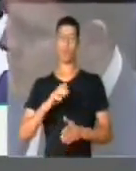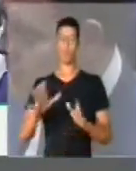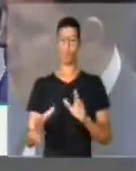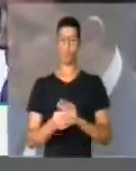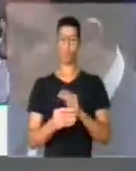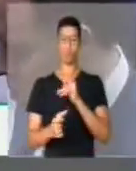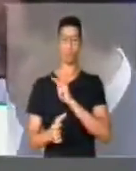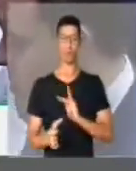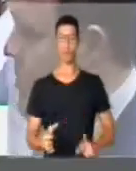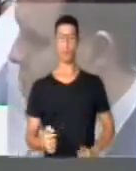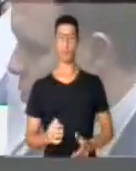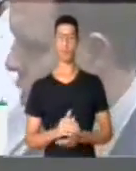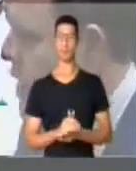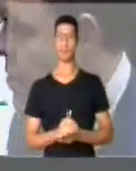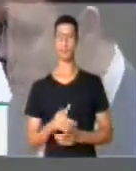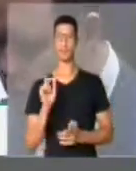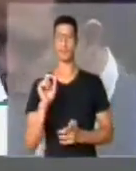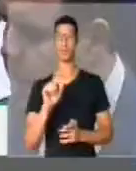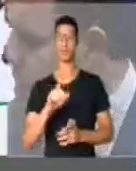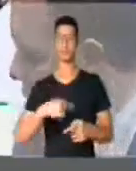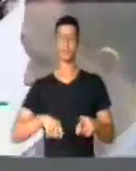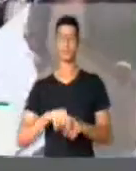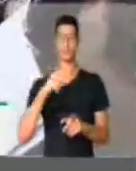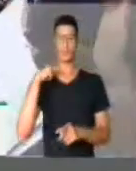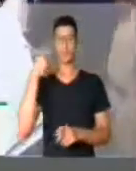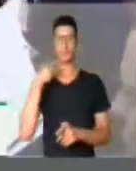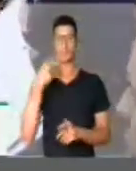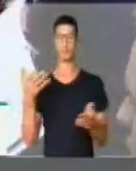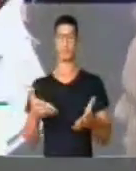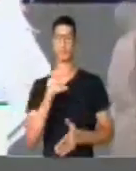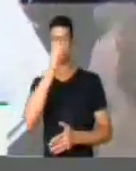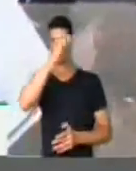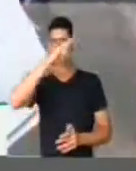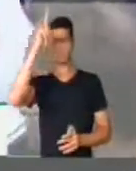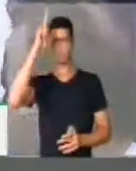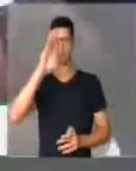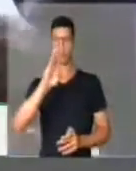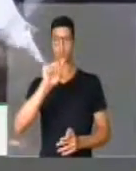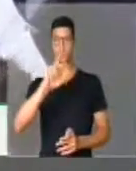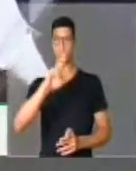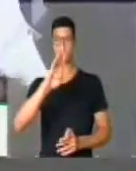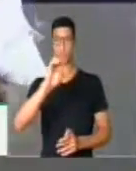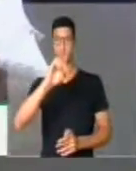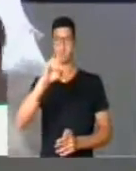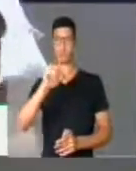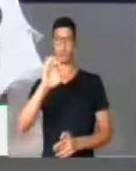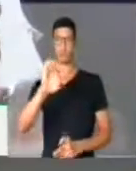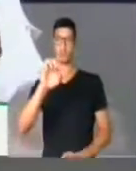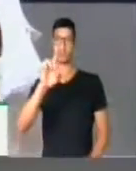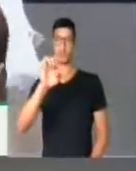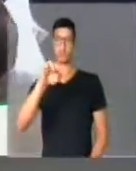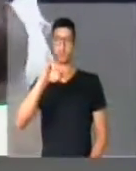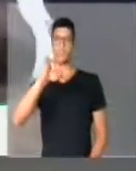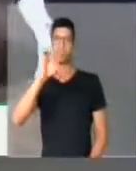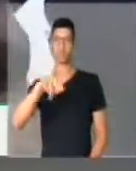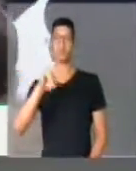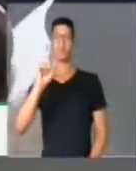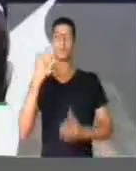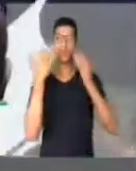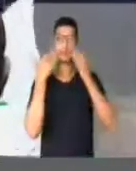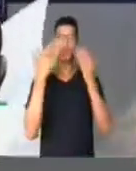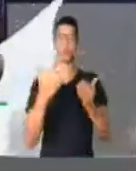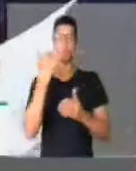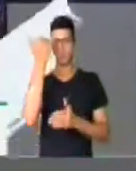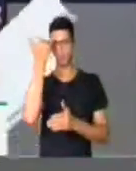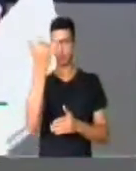salientar, senhor presidente, que o então vereador e hoje prefeito de Barbosa Ferraz, Edenilson Milhossi, foi quem